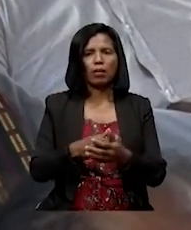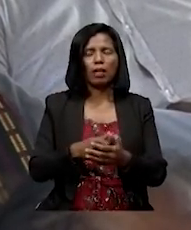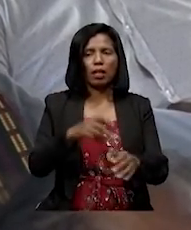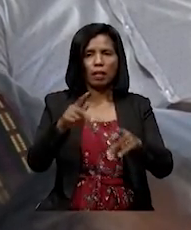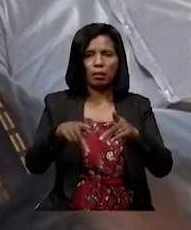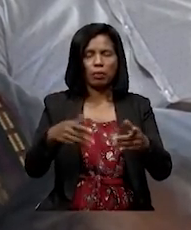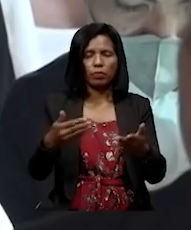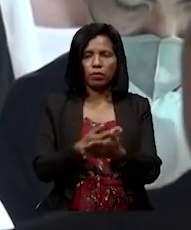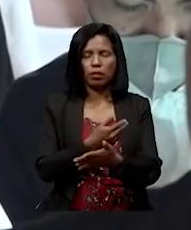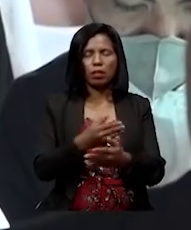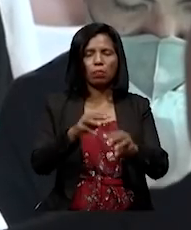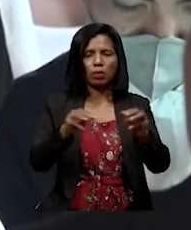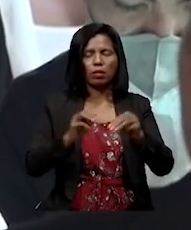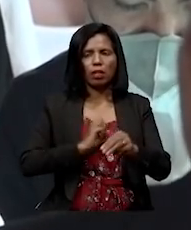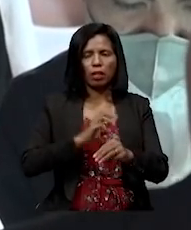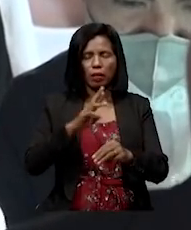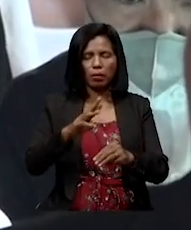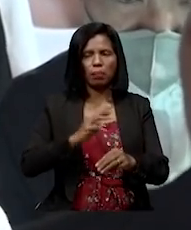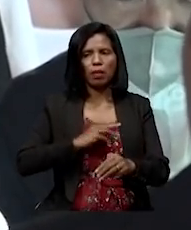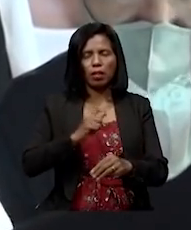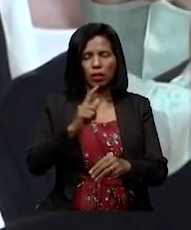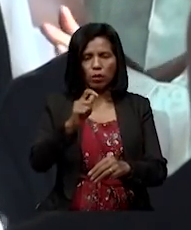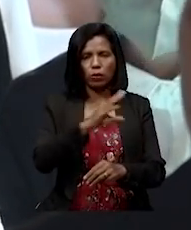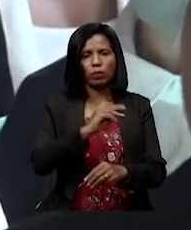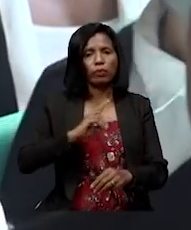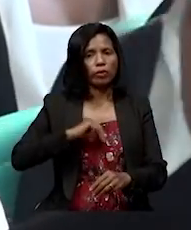a município Ermera Manatutu